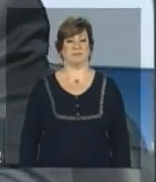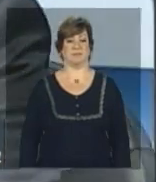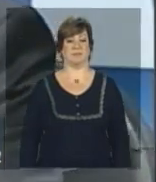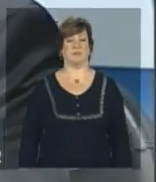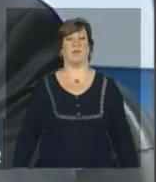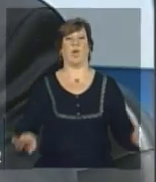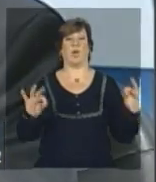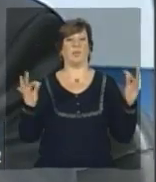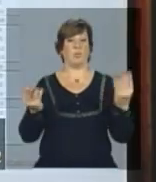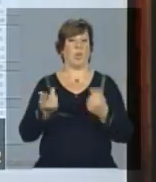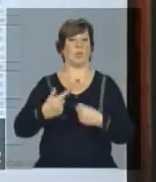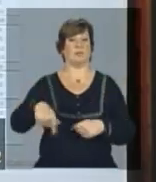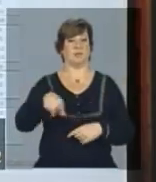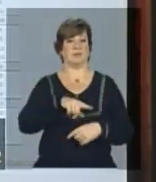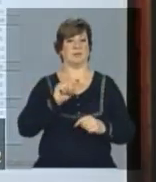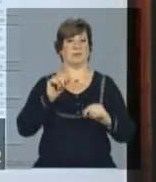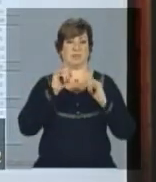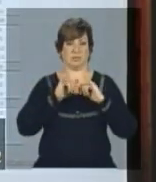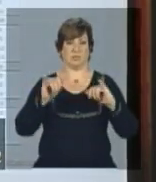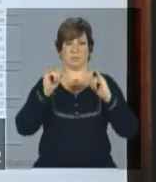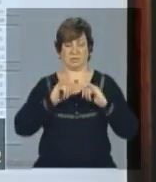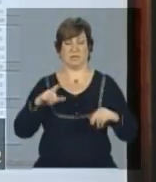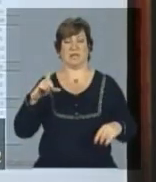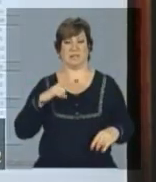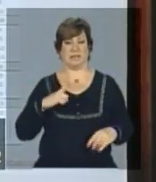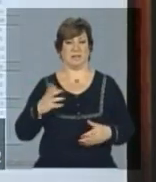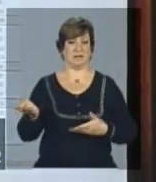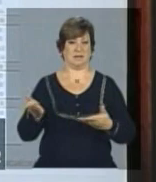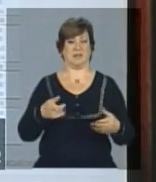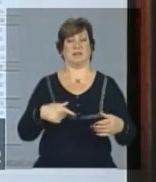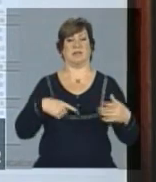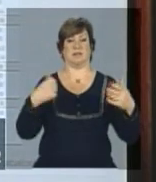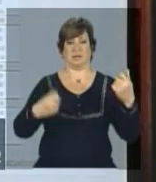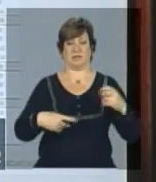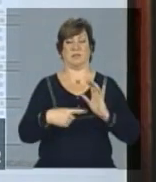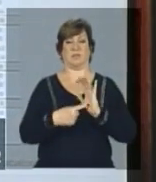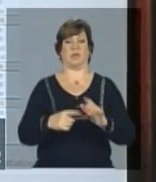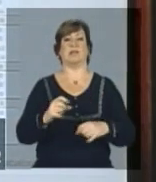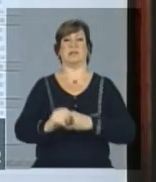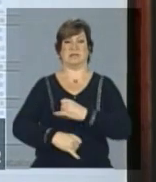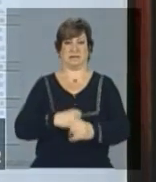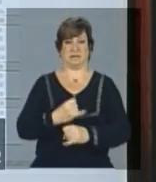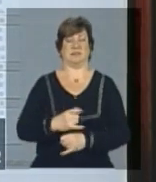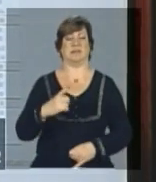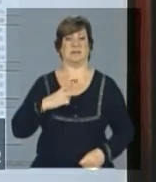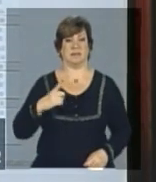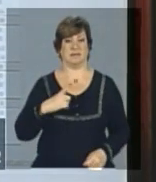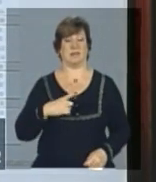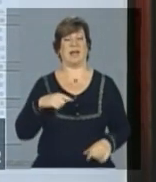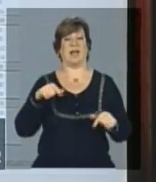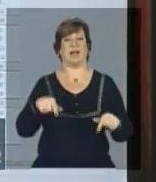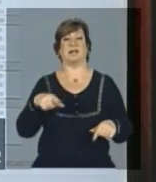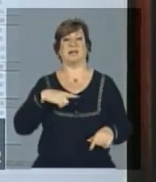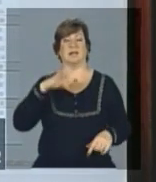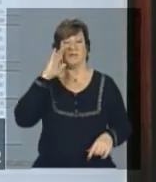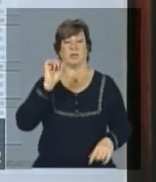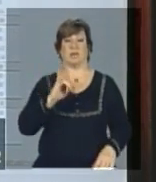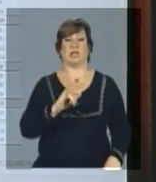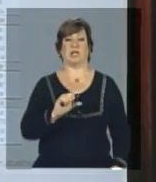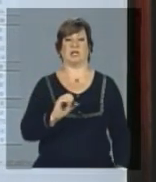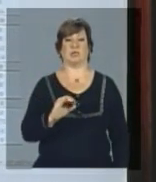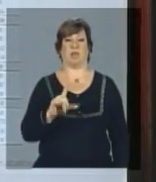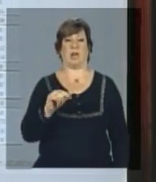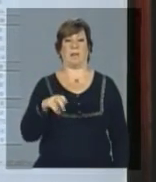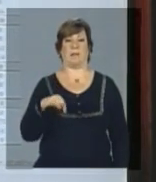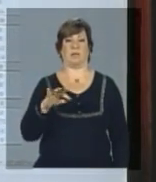E todos esses dados, a gente aqui trouxe os 10 municípios, mas todos eles vão estar disponíveis no site. Aqui a gente tem o isolamento viral, né, que